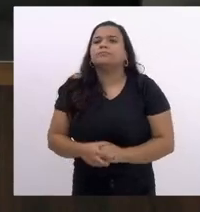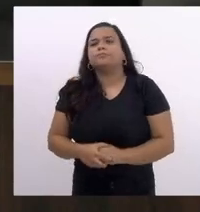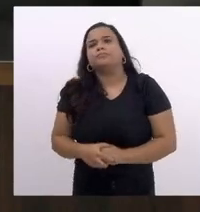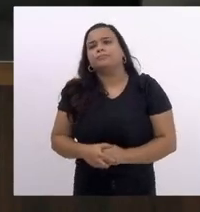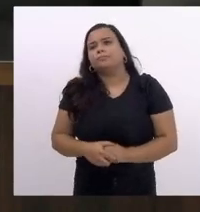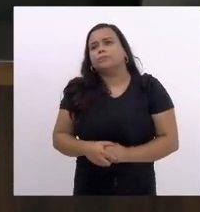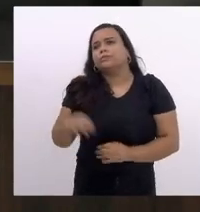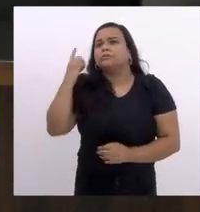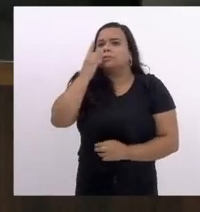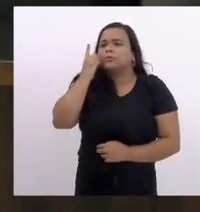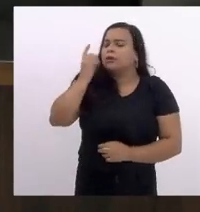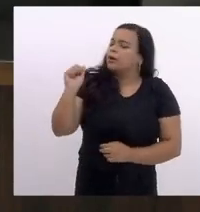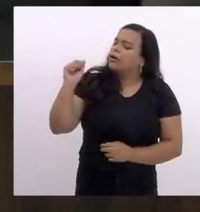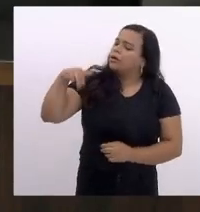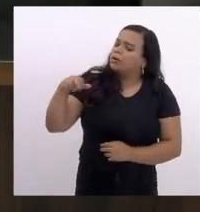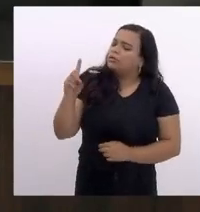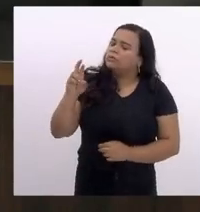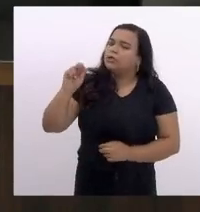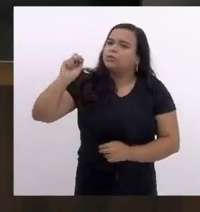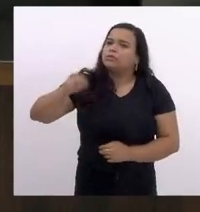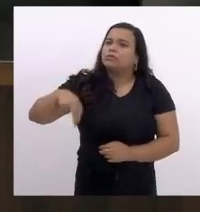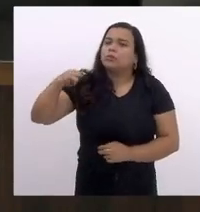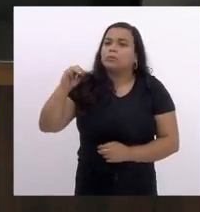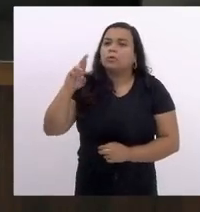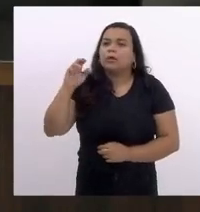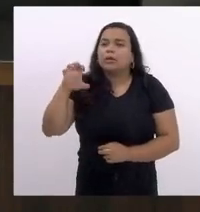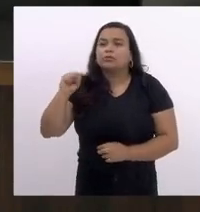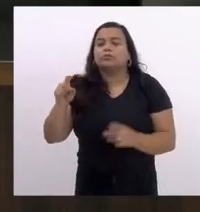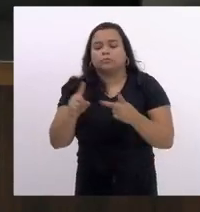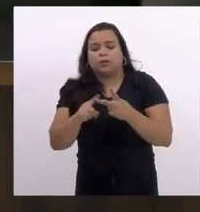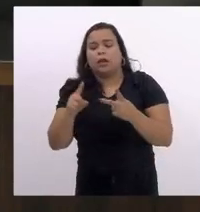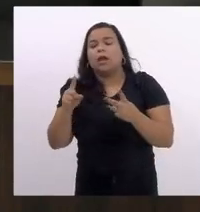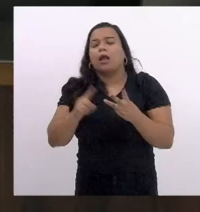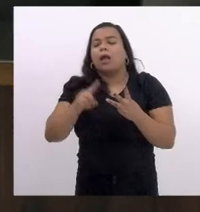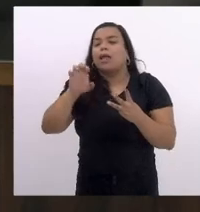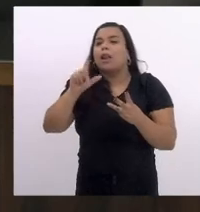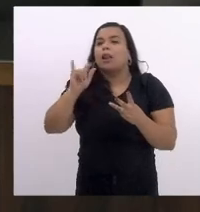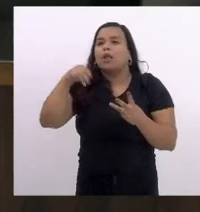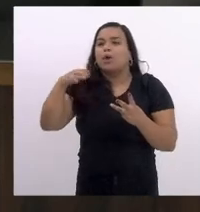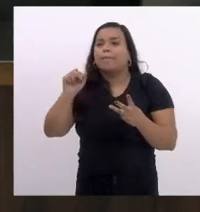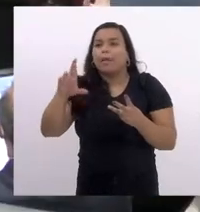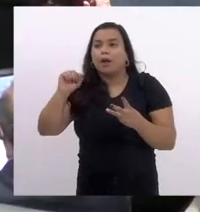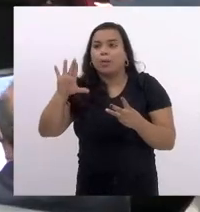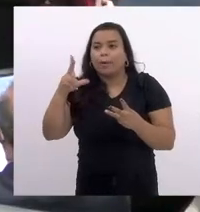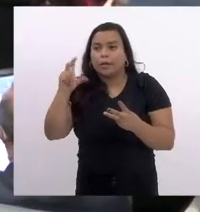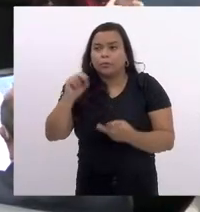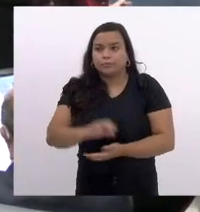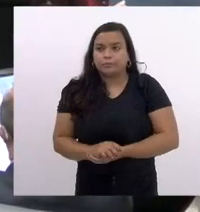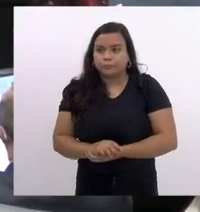Deputado Anderson Moraes. Deputado Eliomar Coelho.